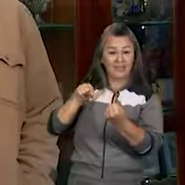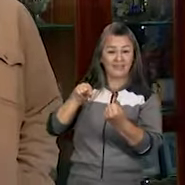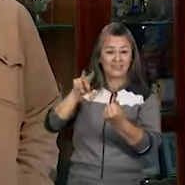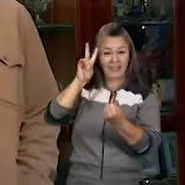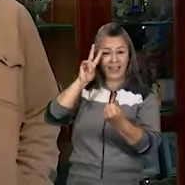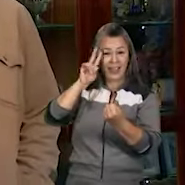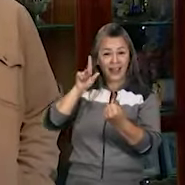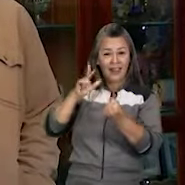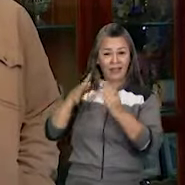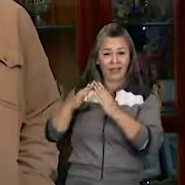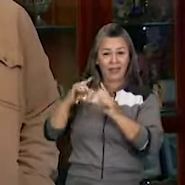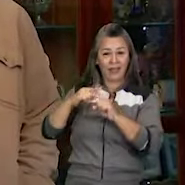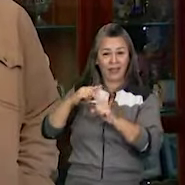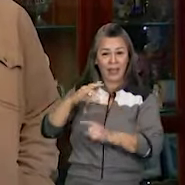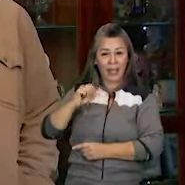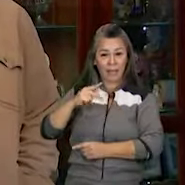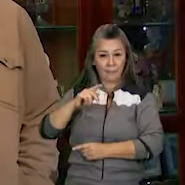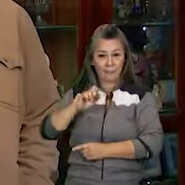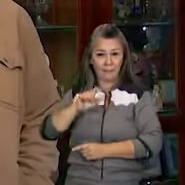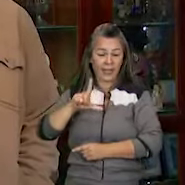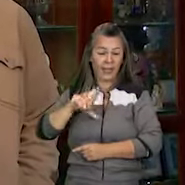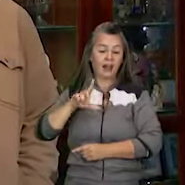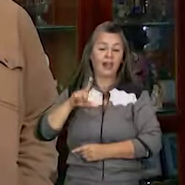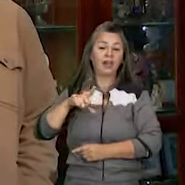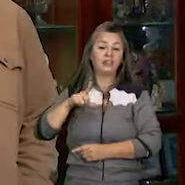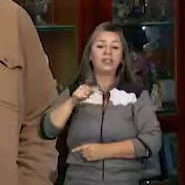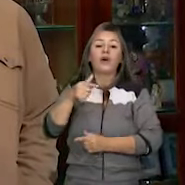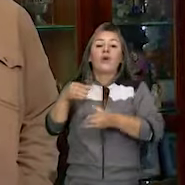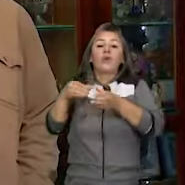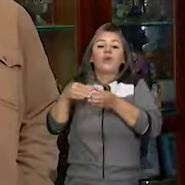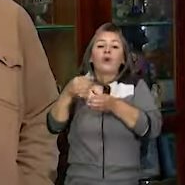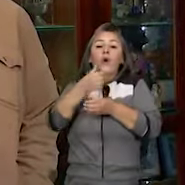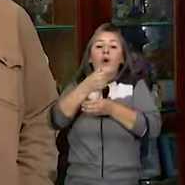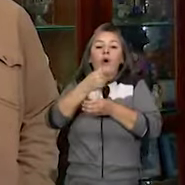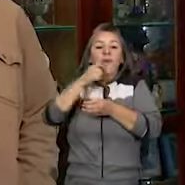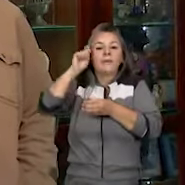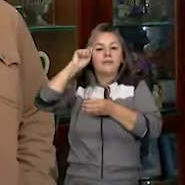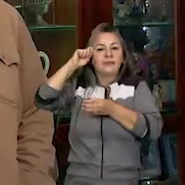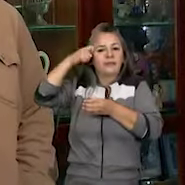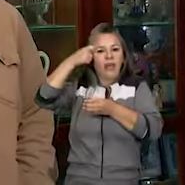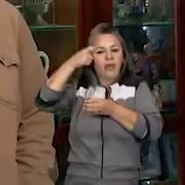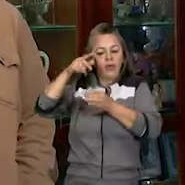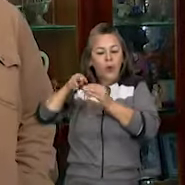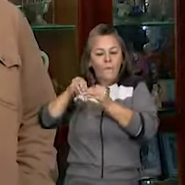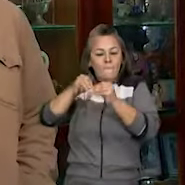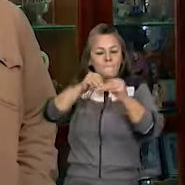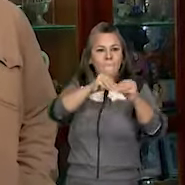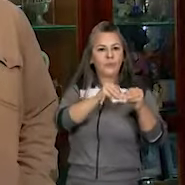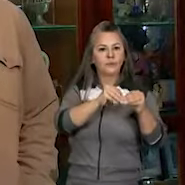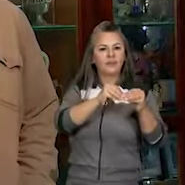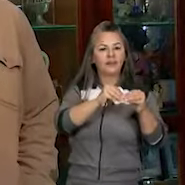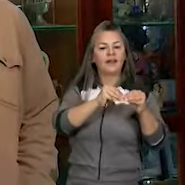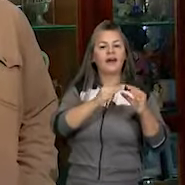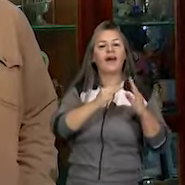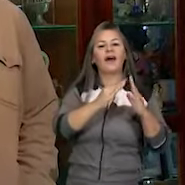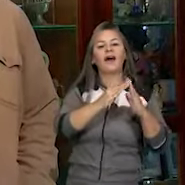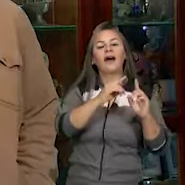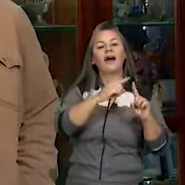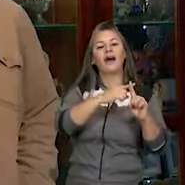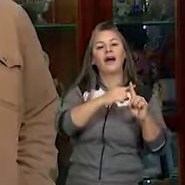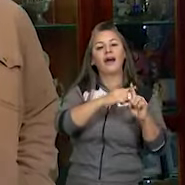a Irmandade dos Homens Pretos, do Curral del Rei, vai então para a atual Capela do Rosário, que fica na